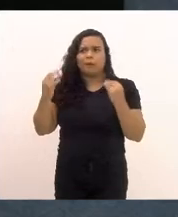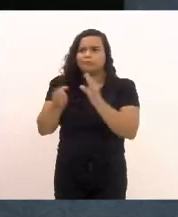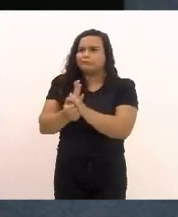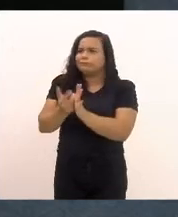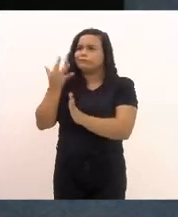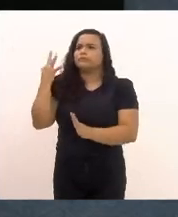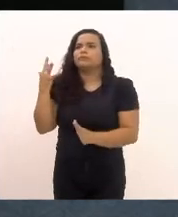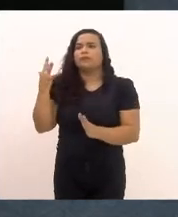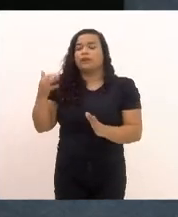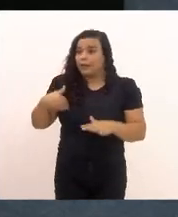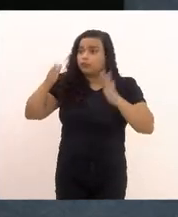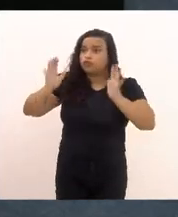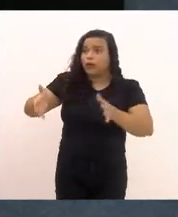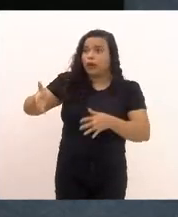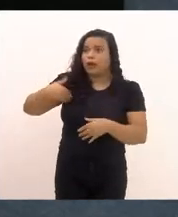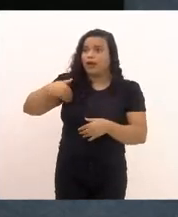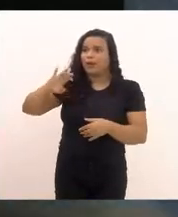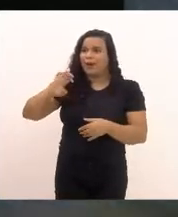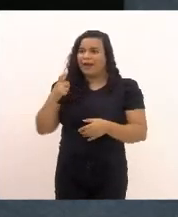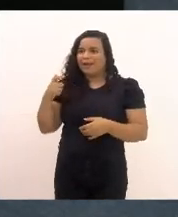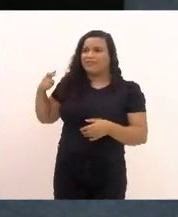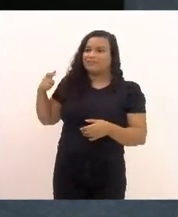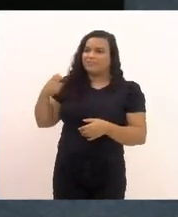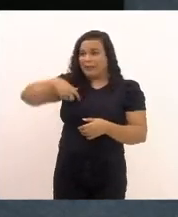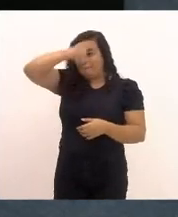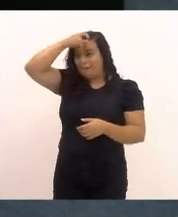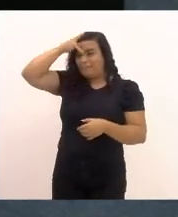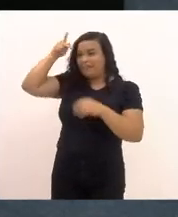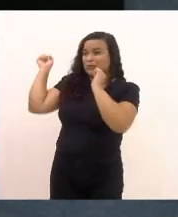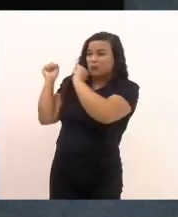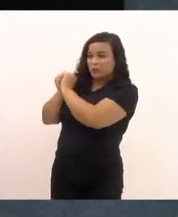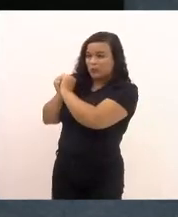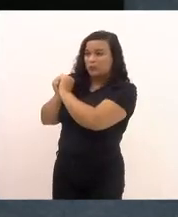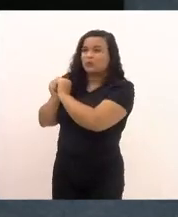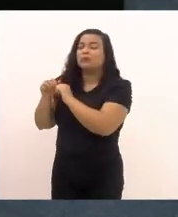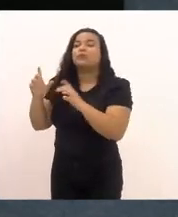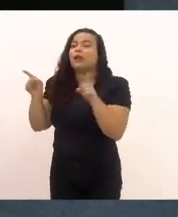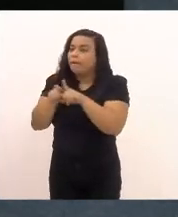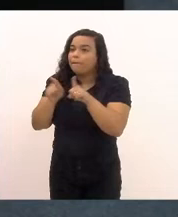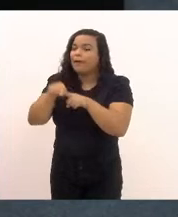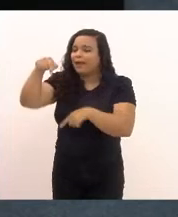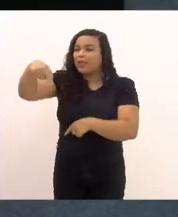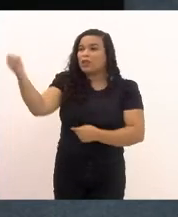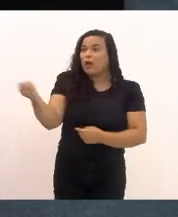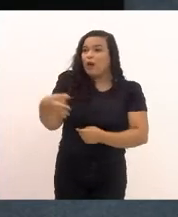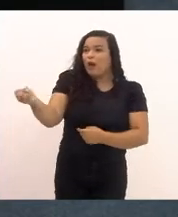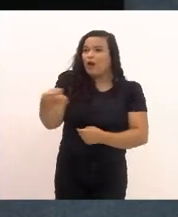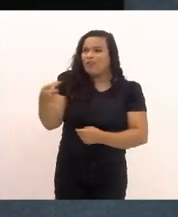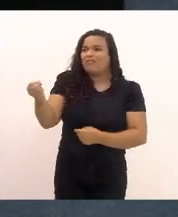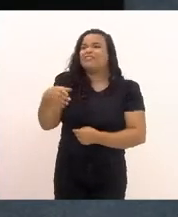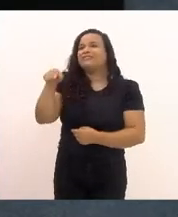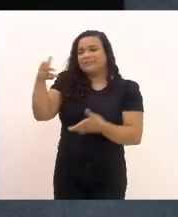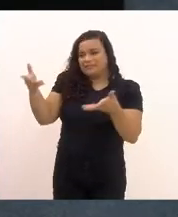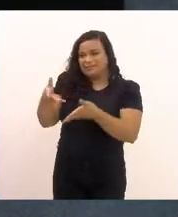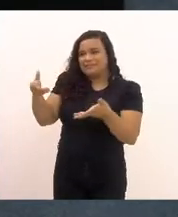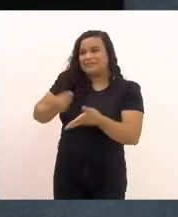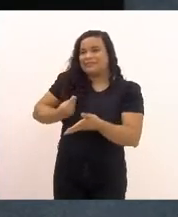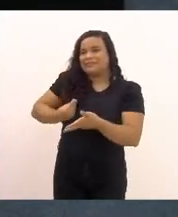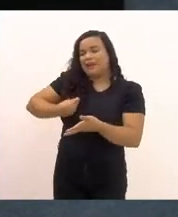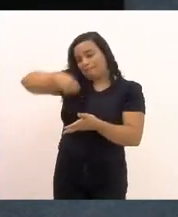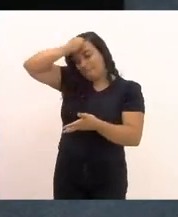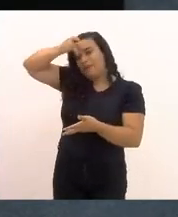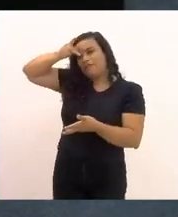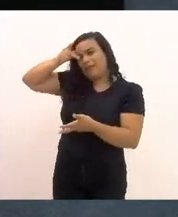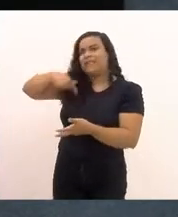com o ex-prefeito, o Carlos, mas também com o atual prefeito, e pude ver a importância que